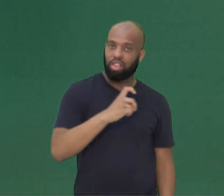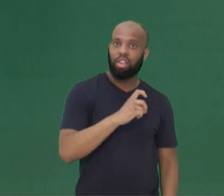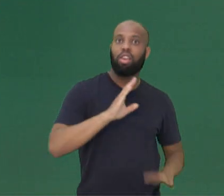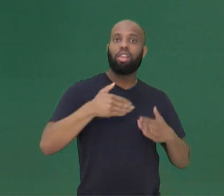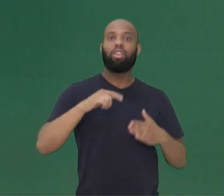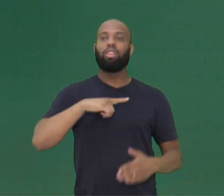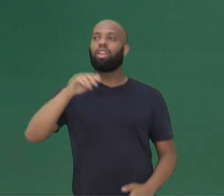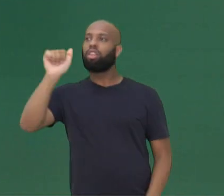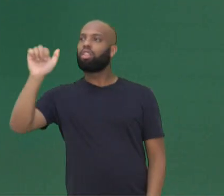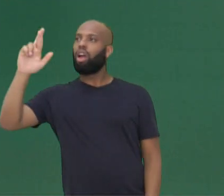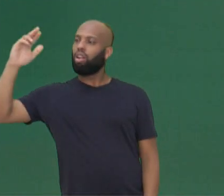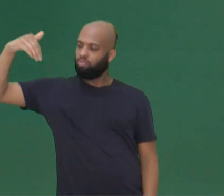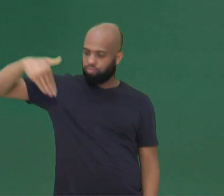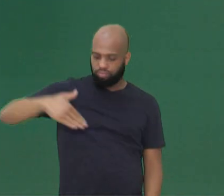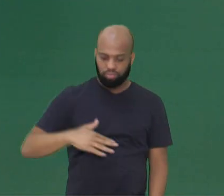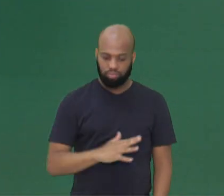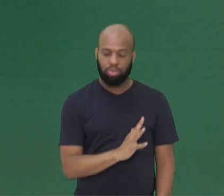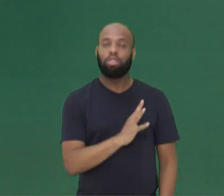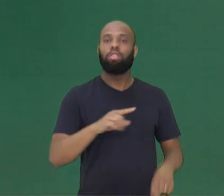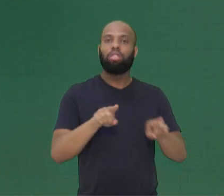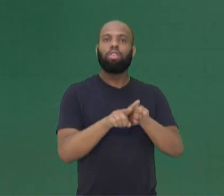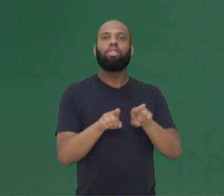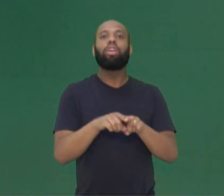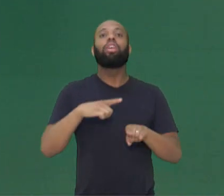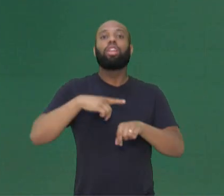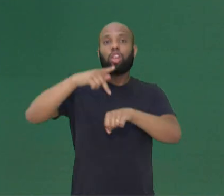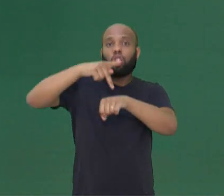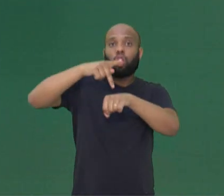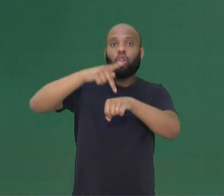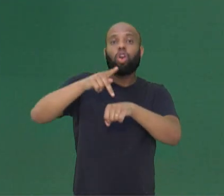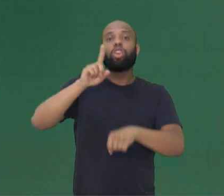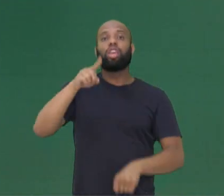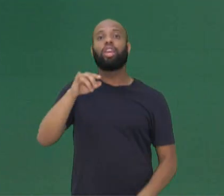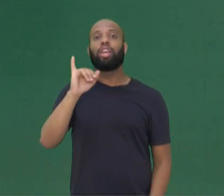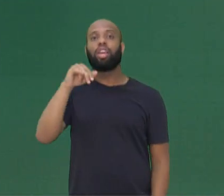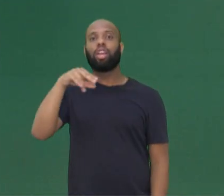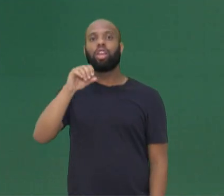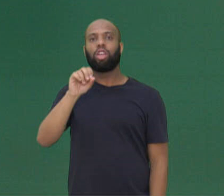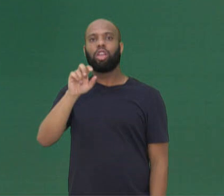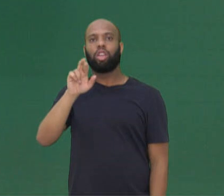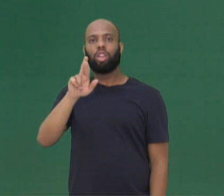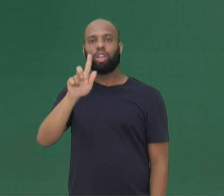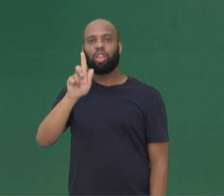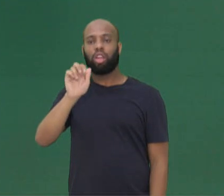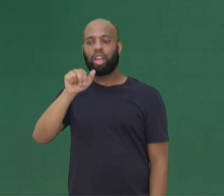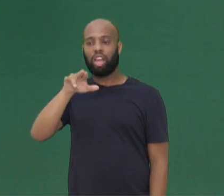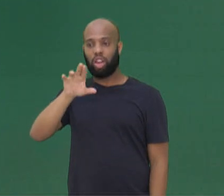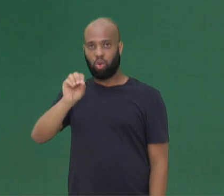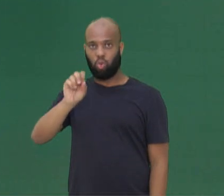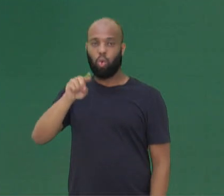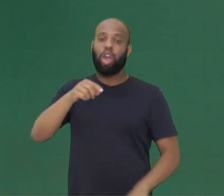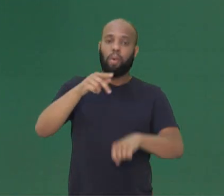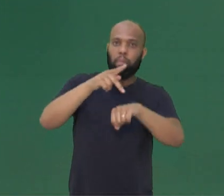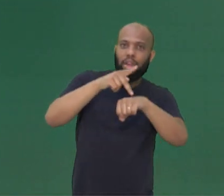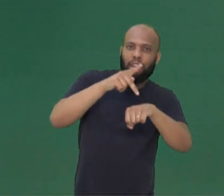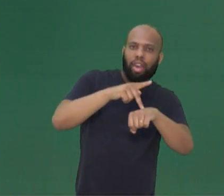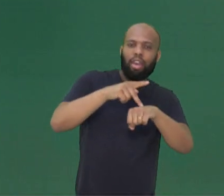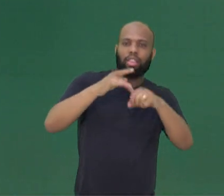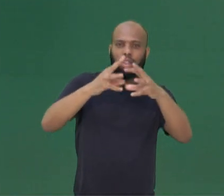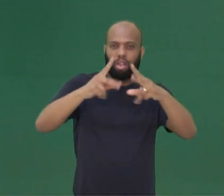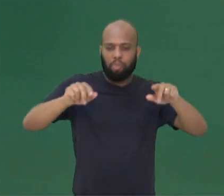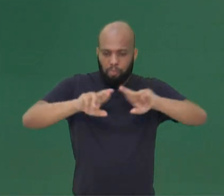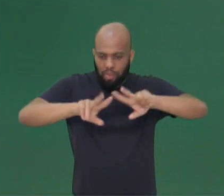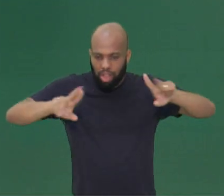tenho as partes inorgânicas, que são as rochas, os minerais, e eu tenho a parte orgânica, que são os seres